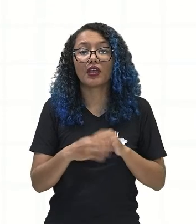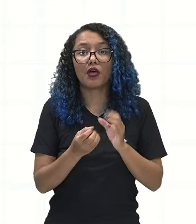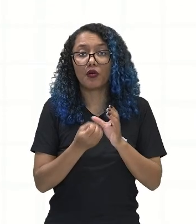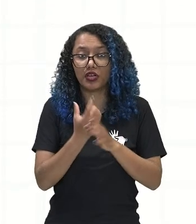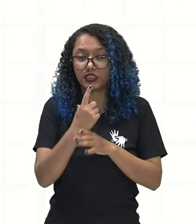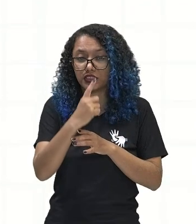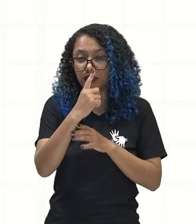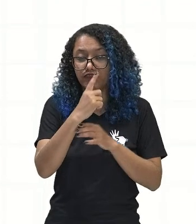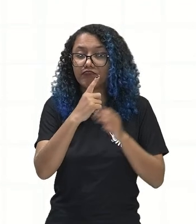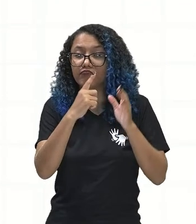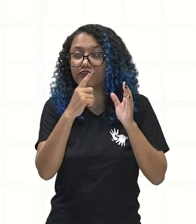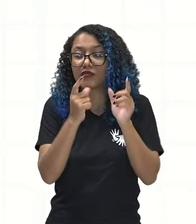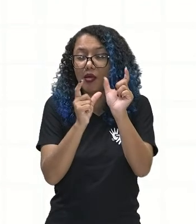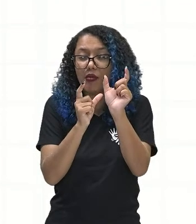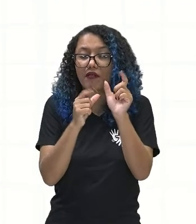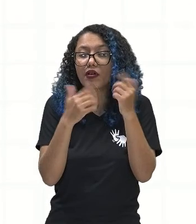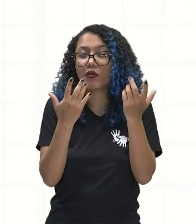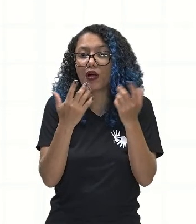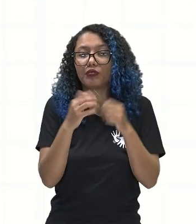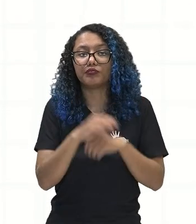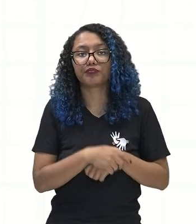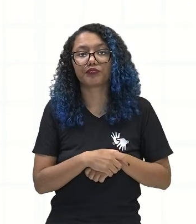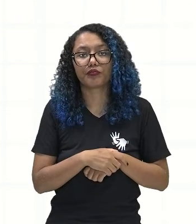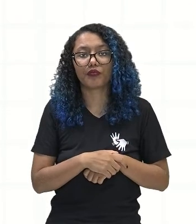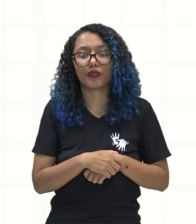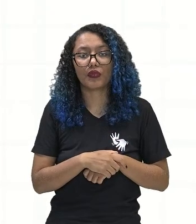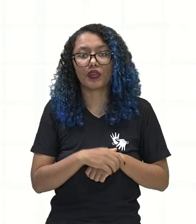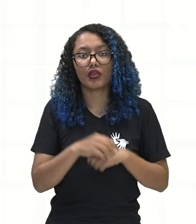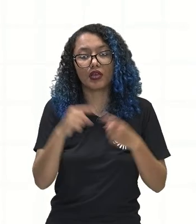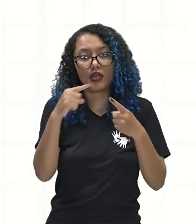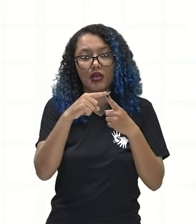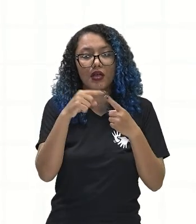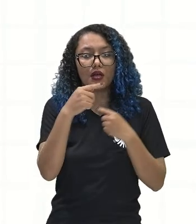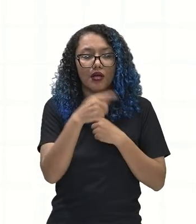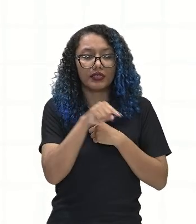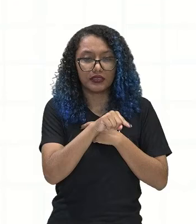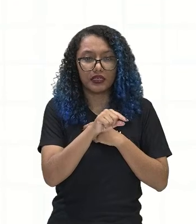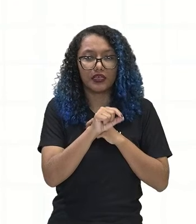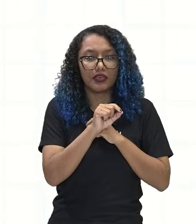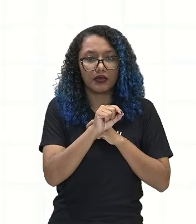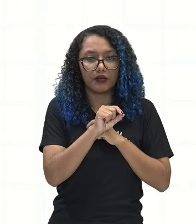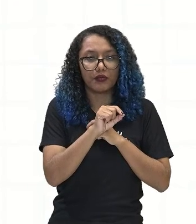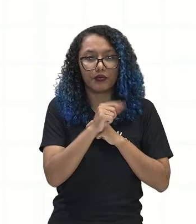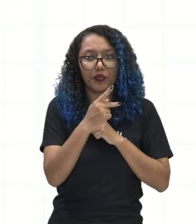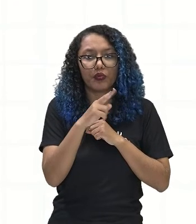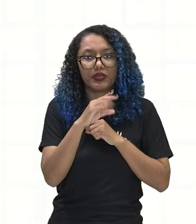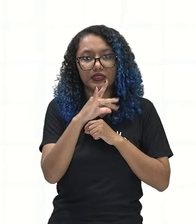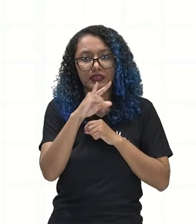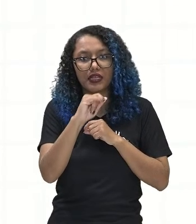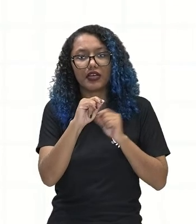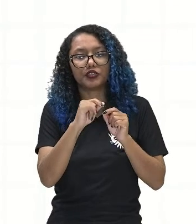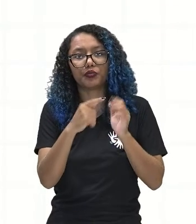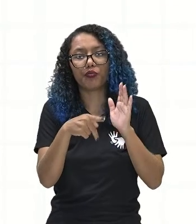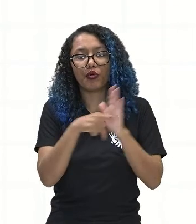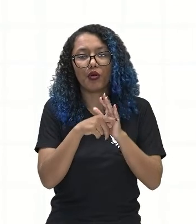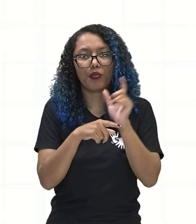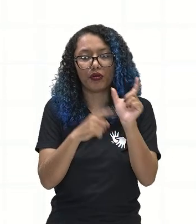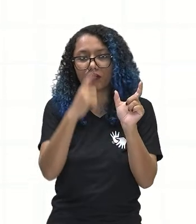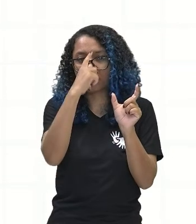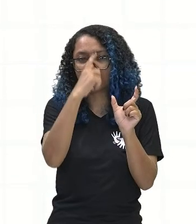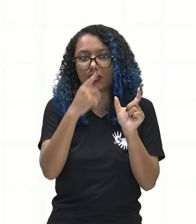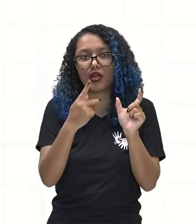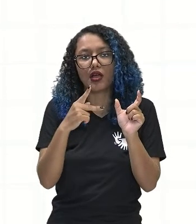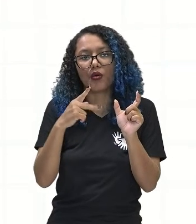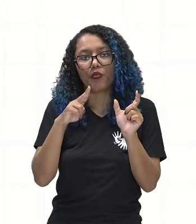origem da palavra, publicidade vem do latim publicus, de tornar algo público. E a